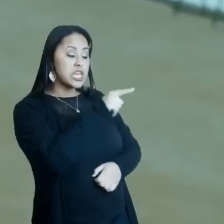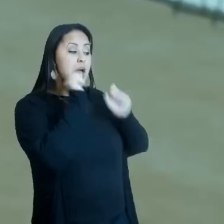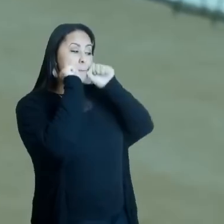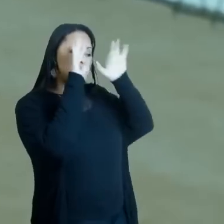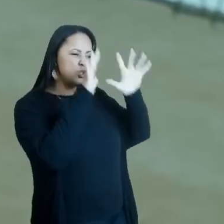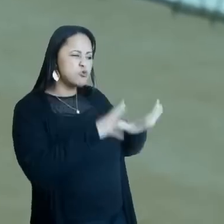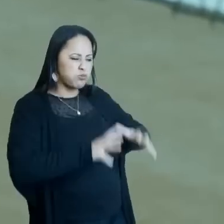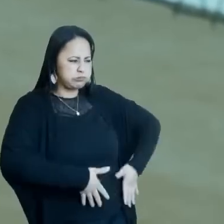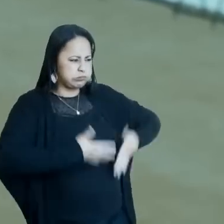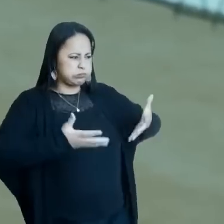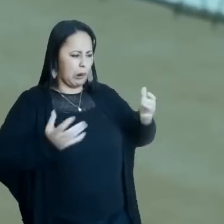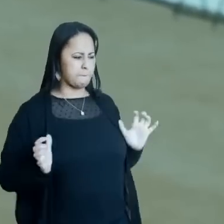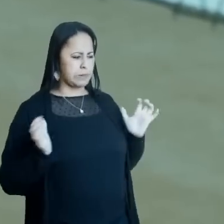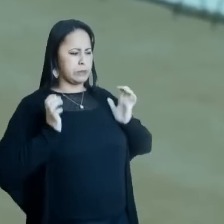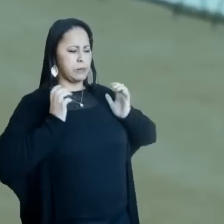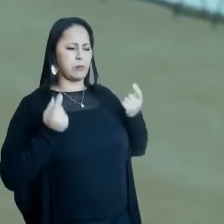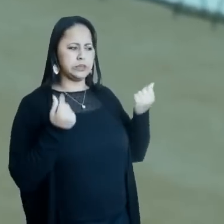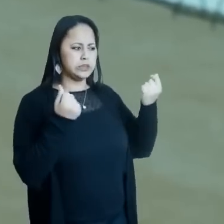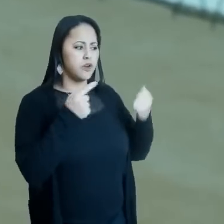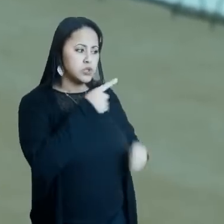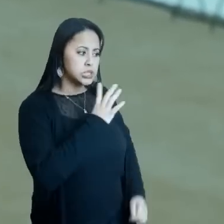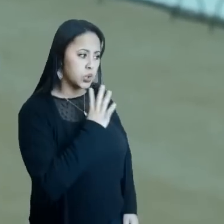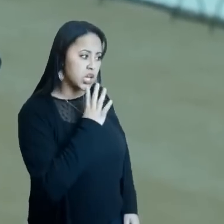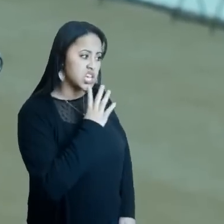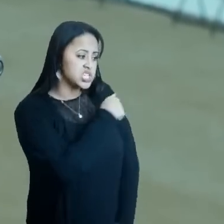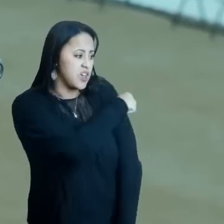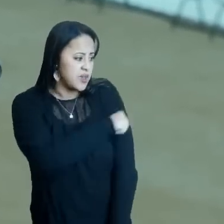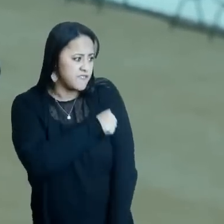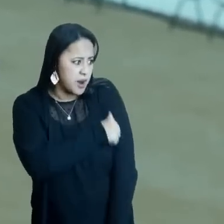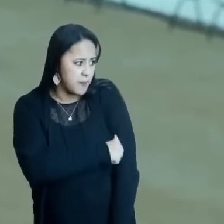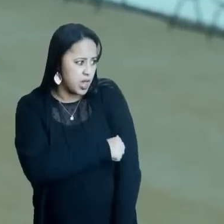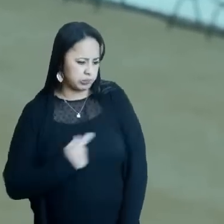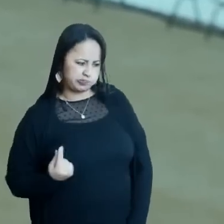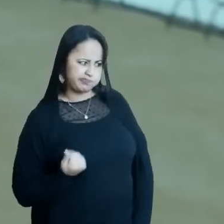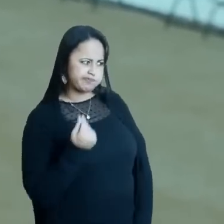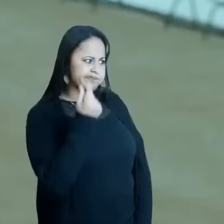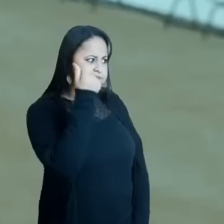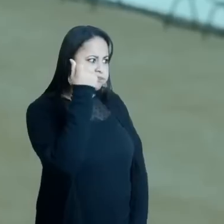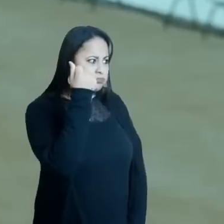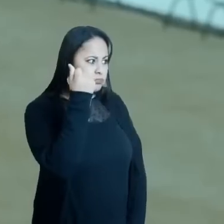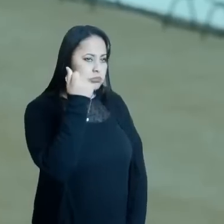você seria muito próspera. Você conhece alguma enfermeira muito próspera?